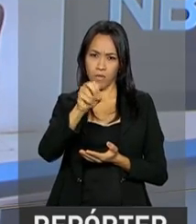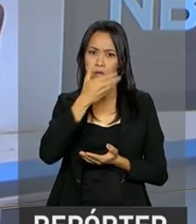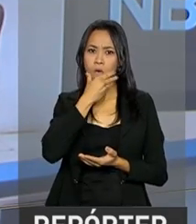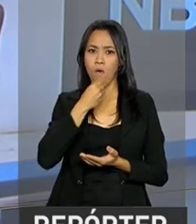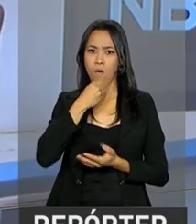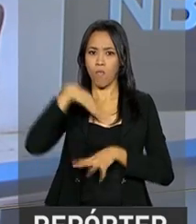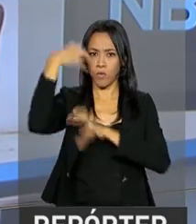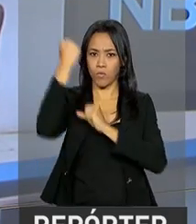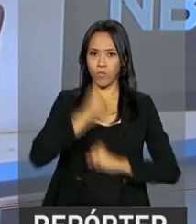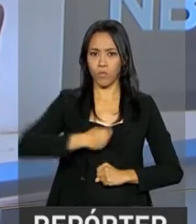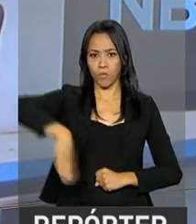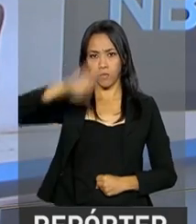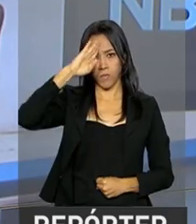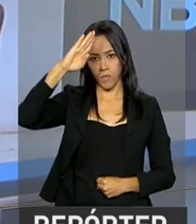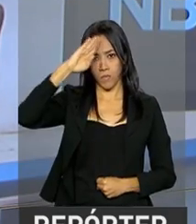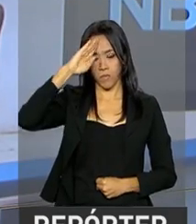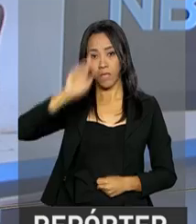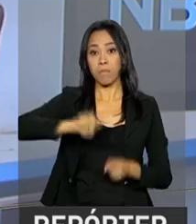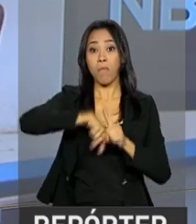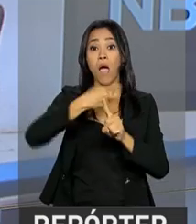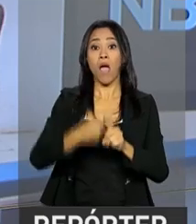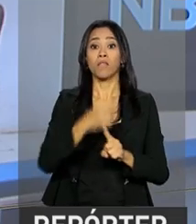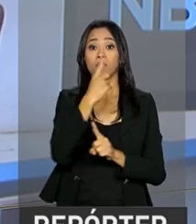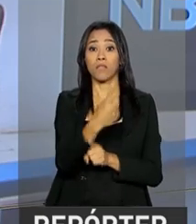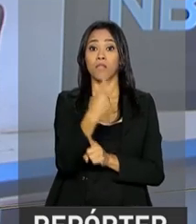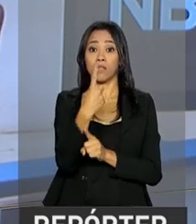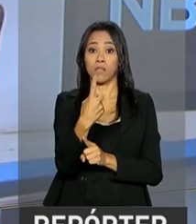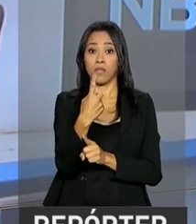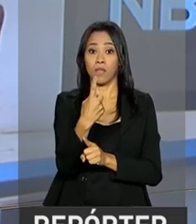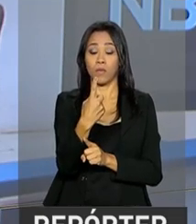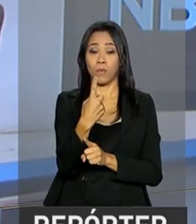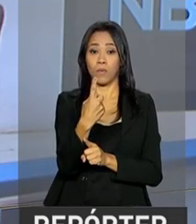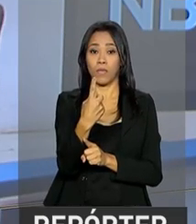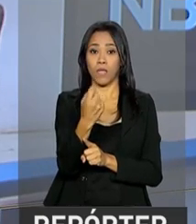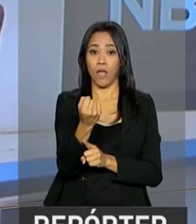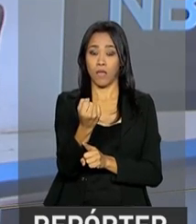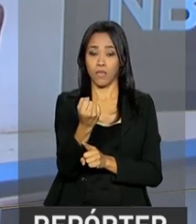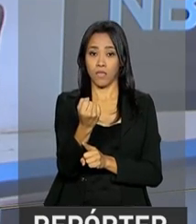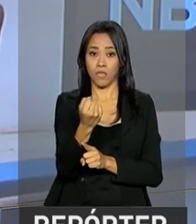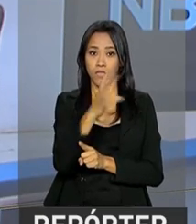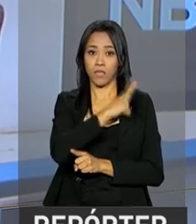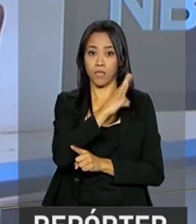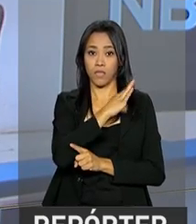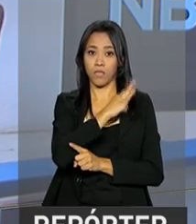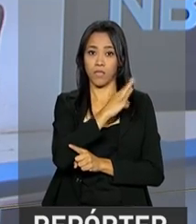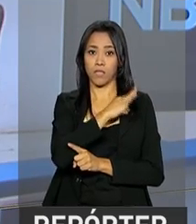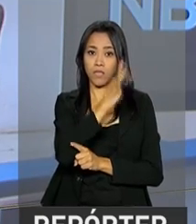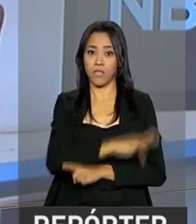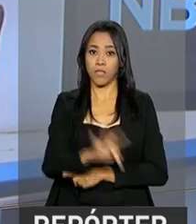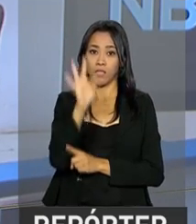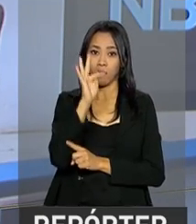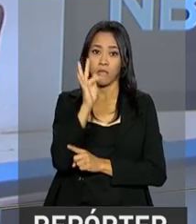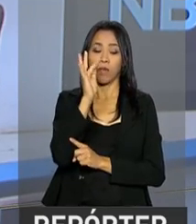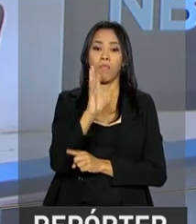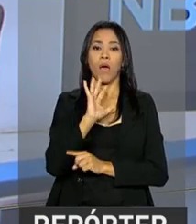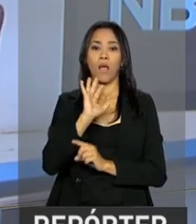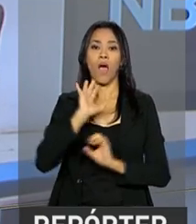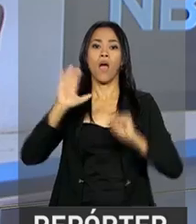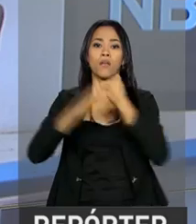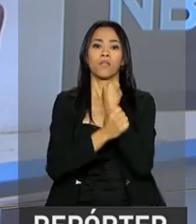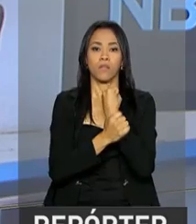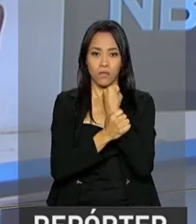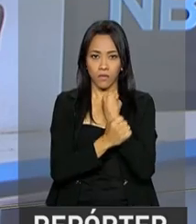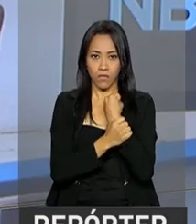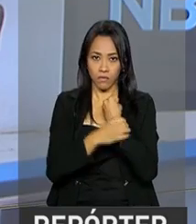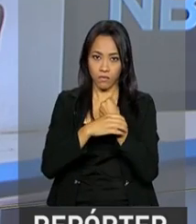Armadas e 110 da Força Nacional de força nacional de segurança para garantir a segurança no